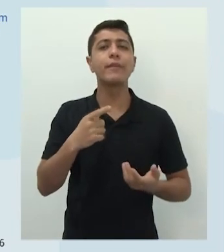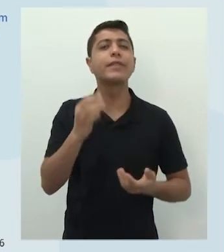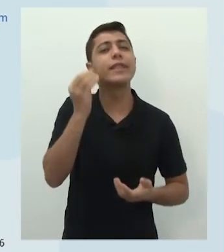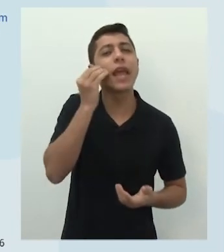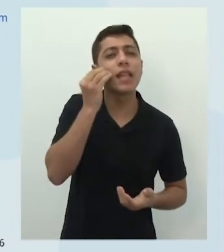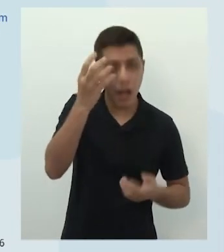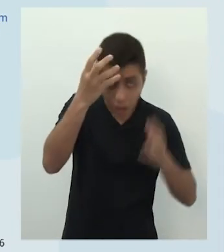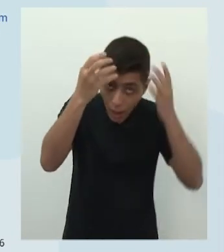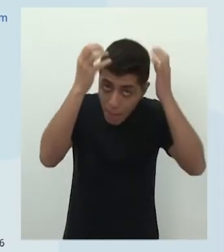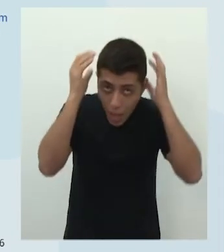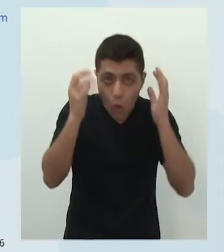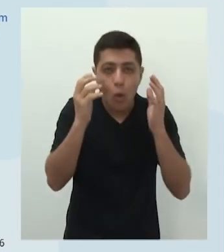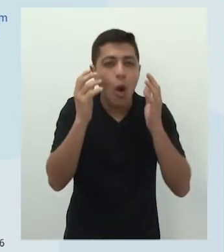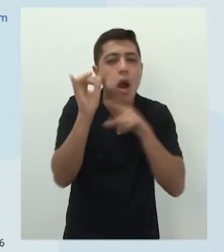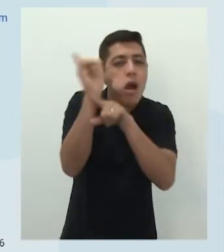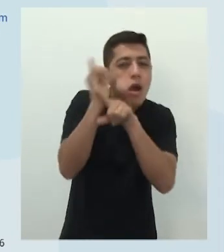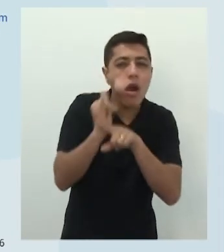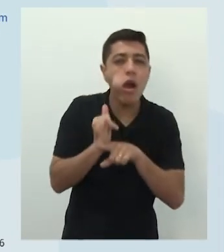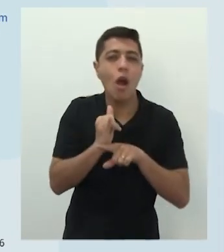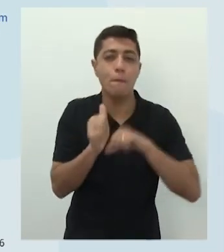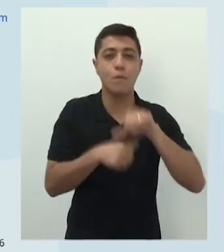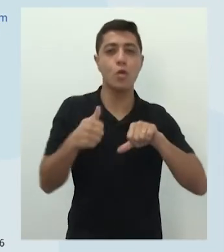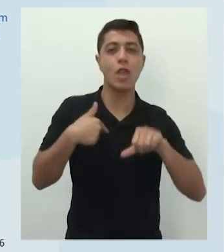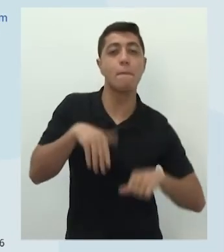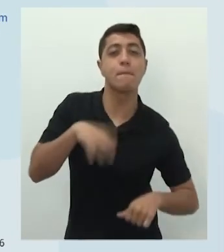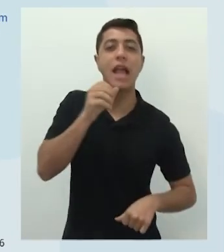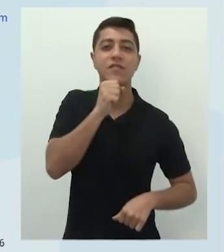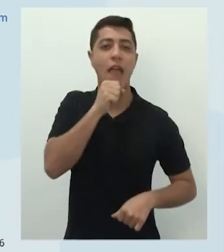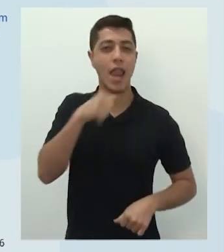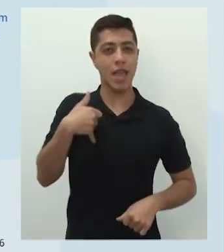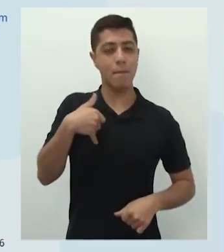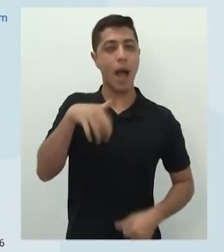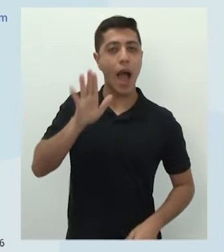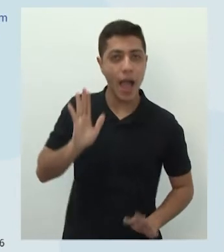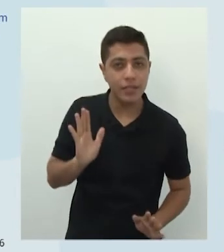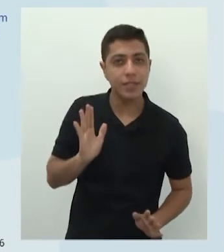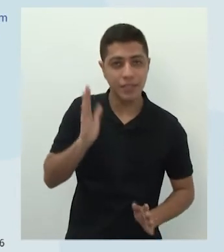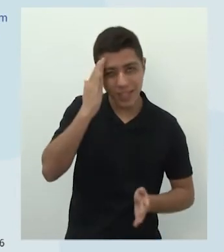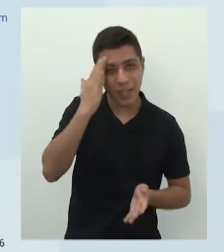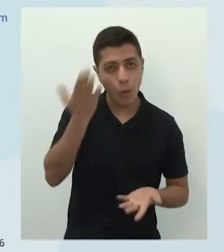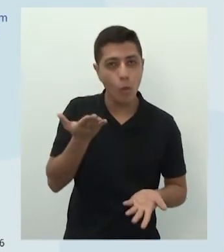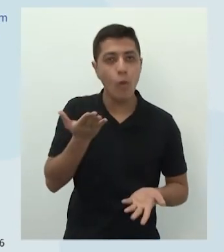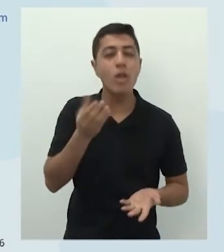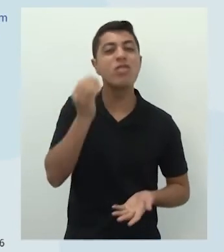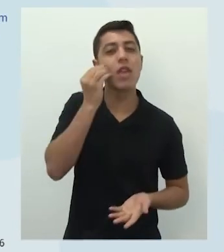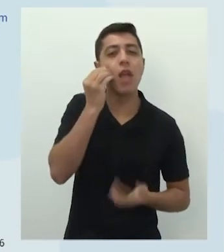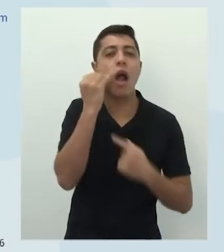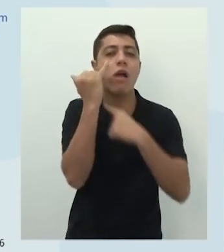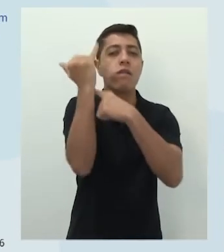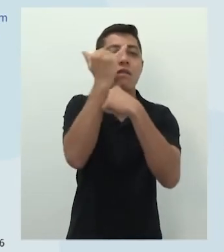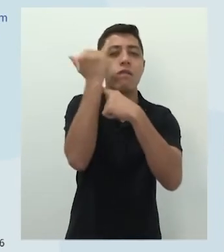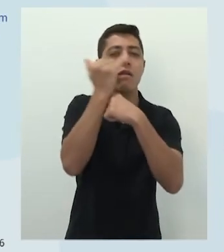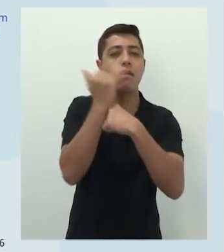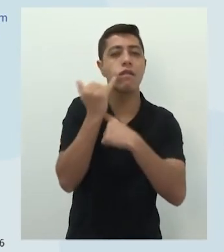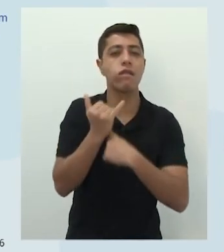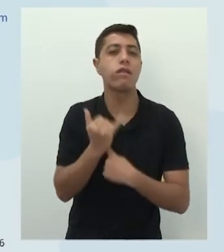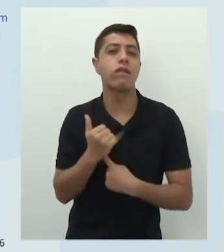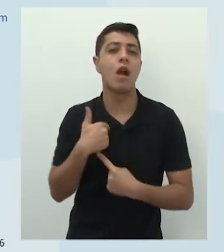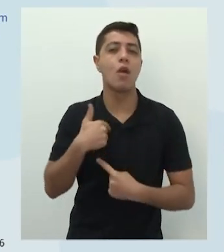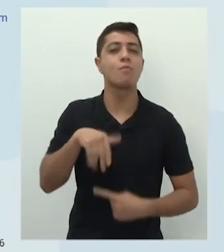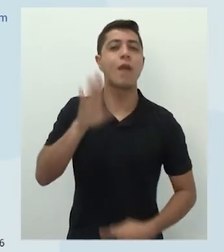Nós entendemos hoje que a internet também, isso é muito legal, Tânia, discutir com os teus educadores. Claro, nós temos hoje